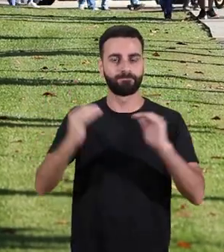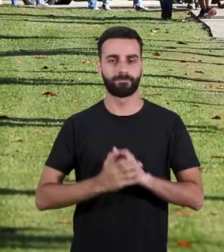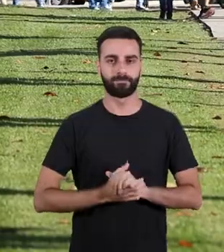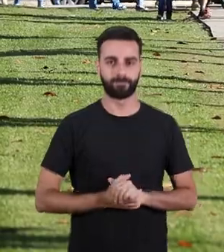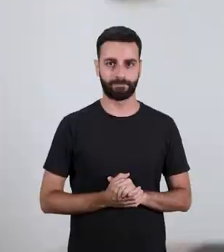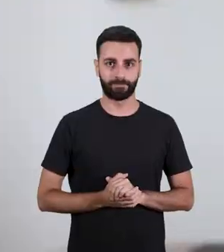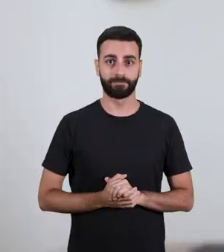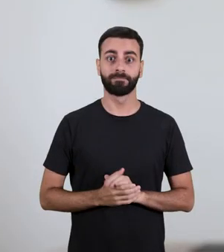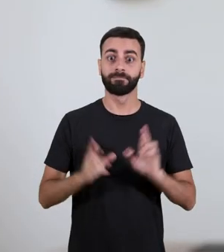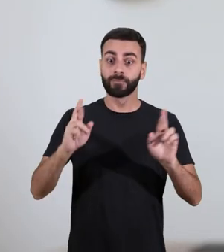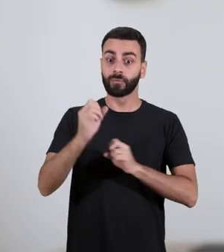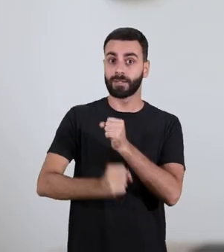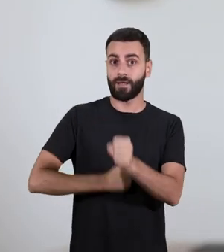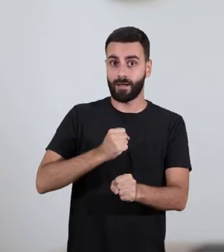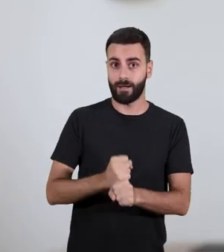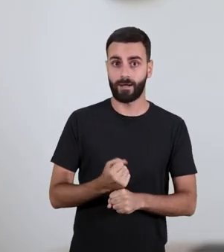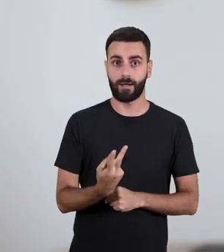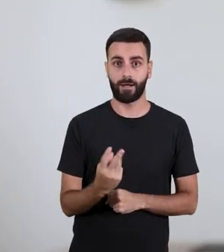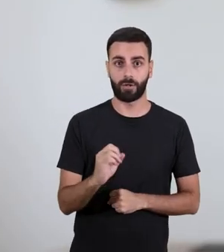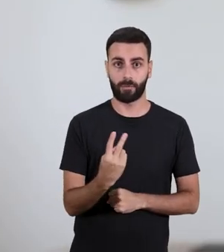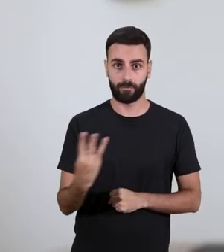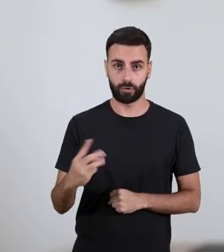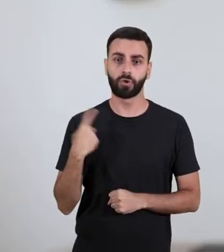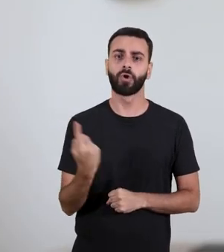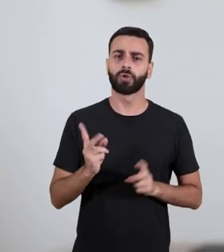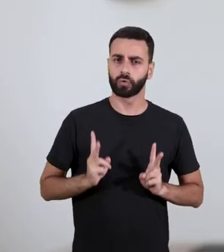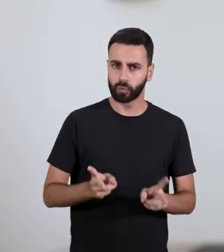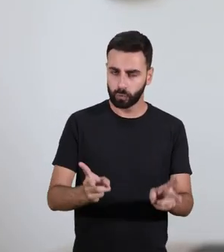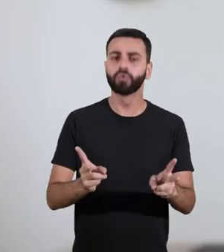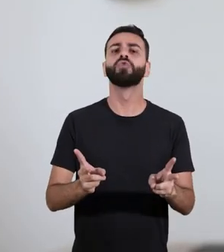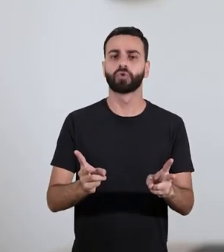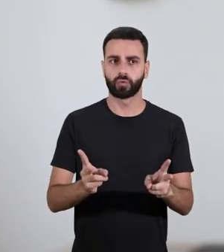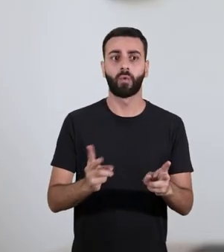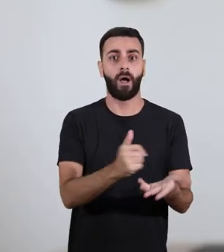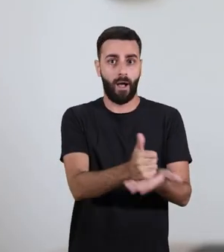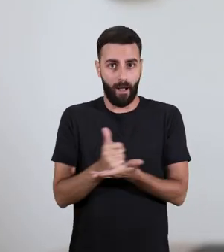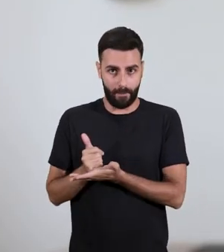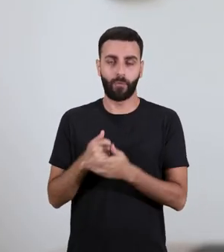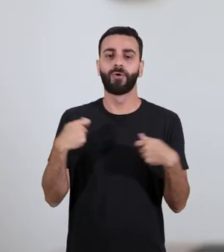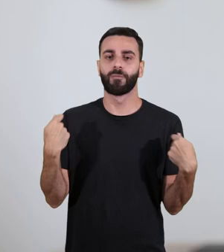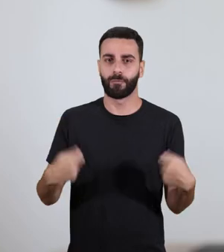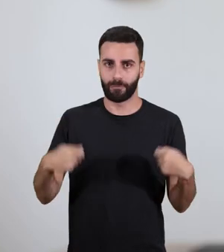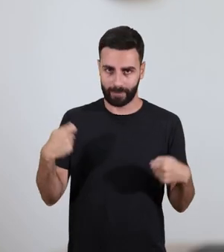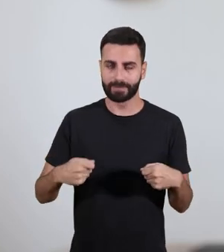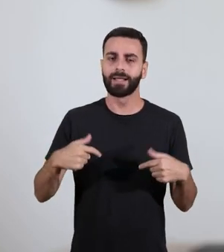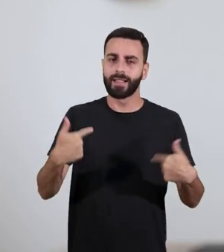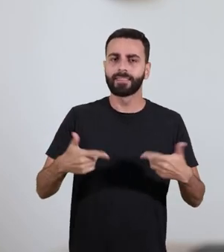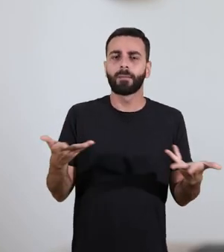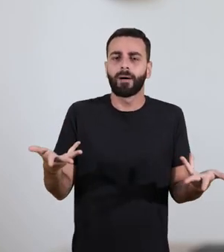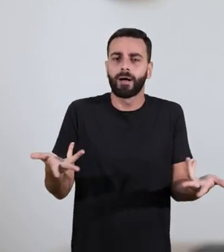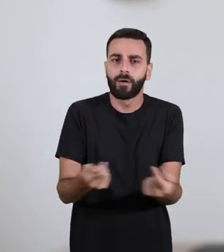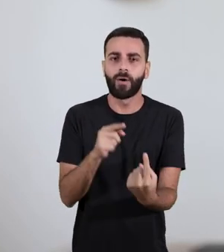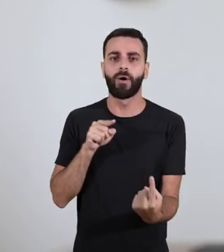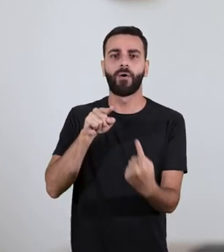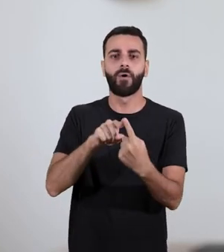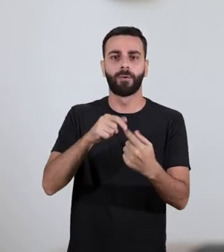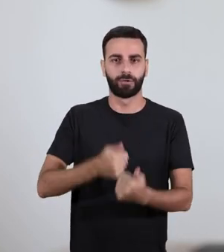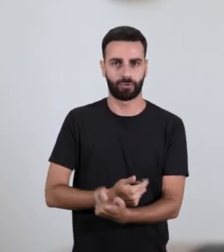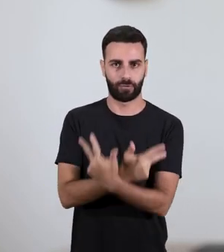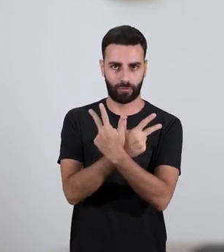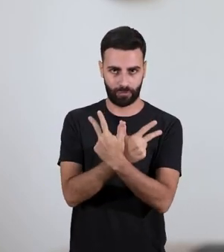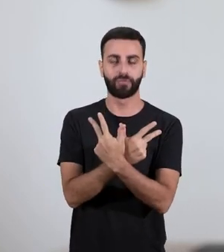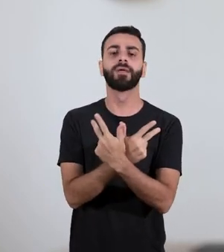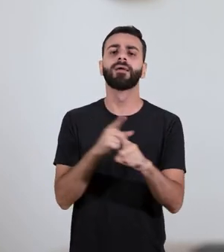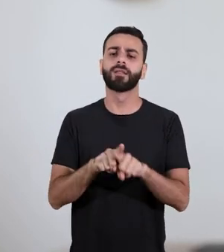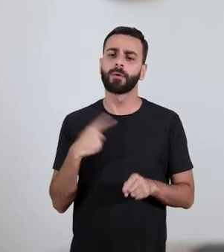país. Que no ano que se inicie, continuemos realizando, com o apoio de todos vocês, um trabalho eficiente em prol da nossa